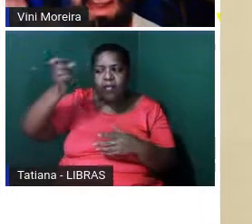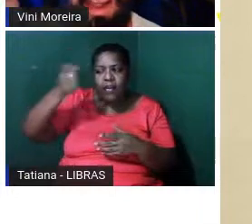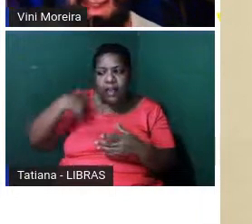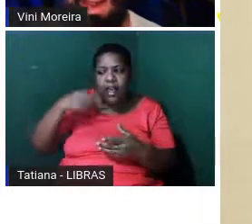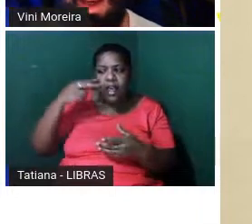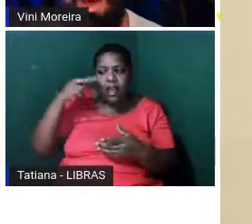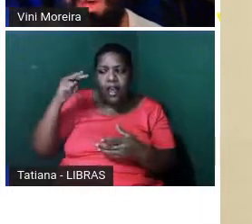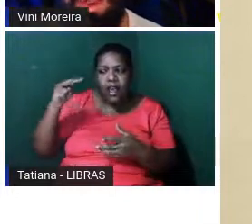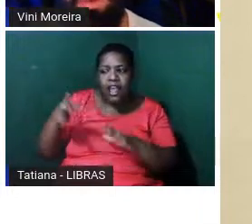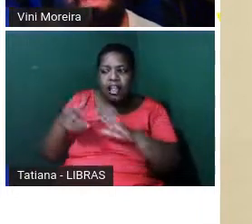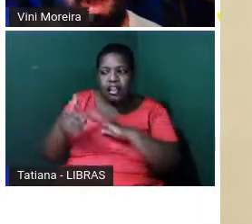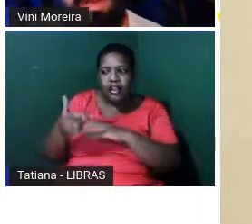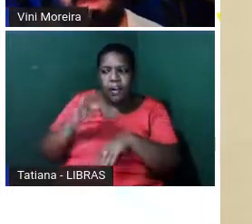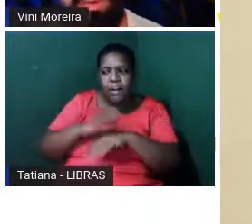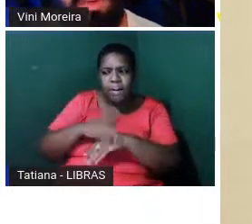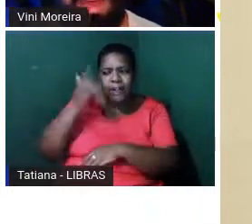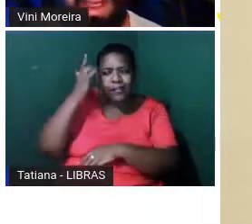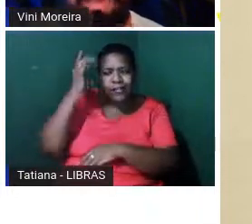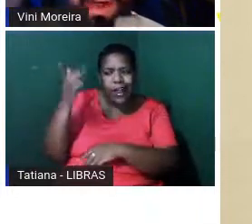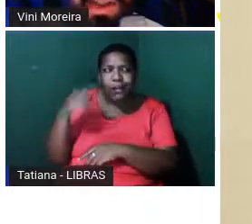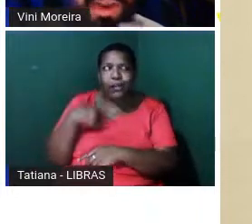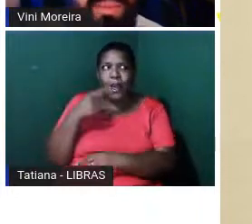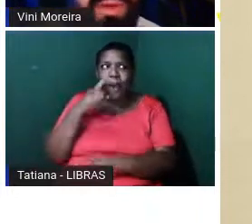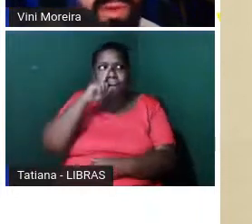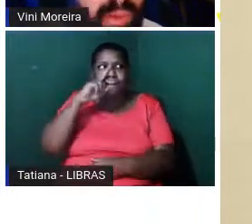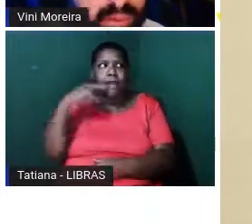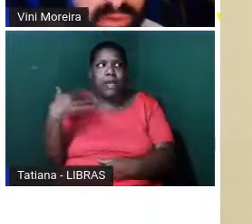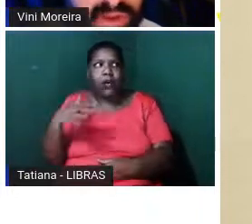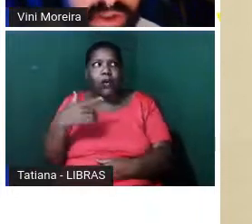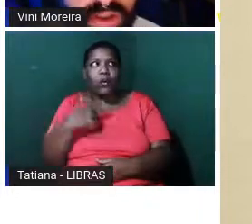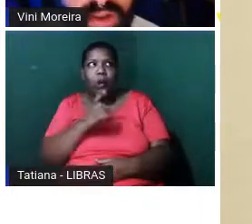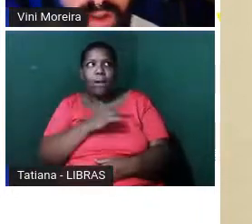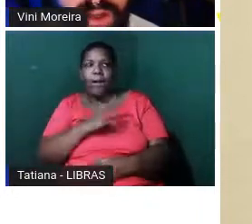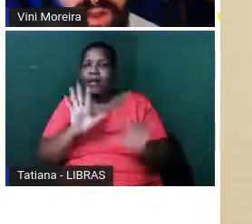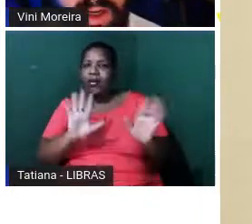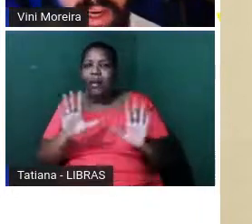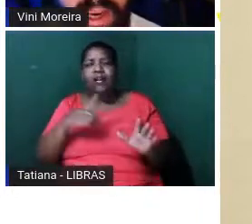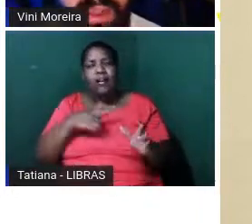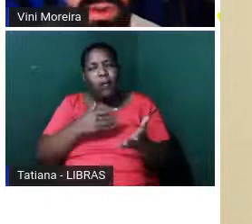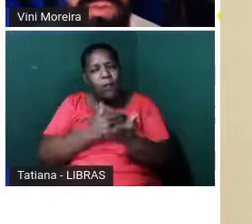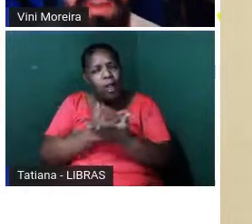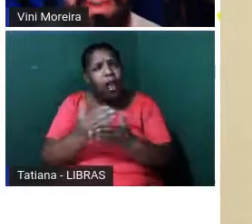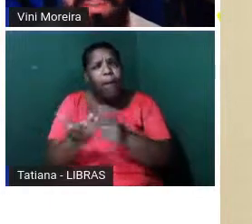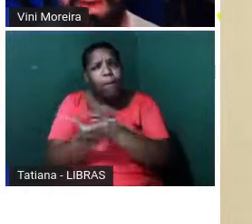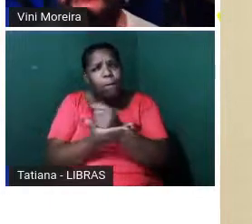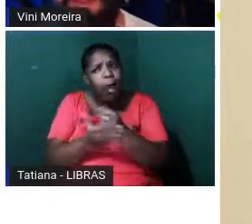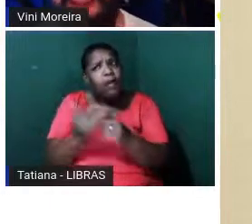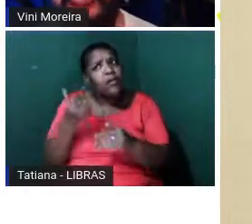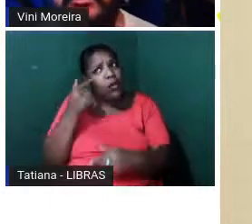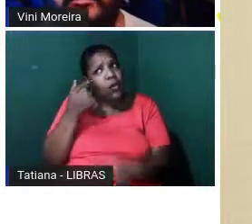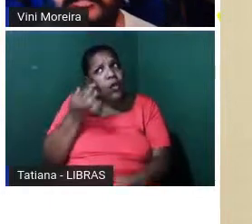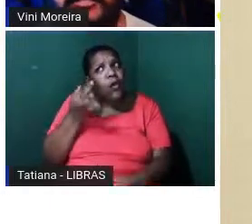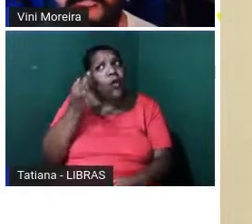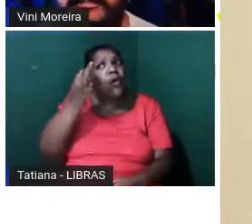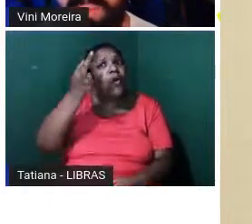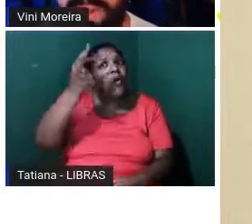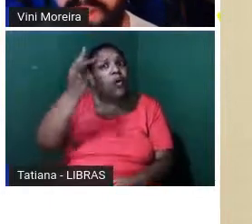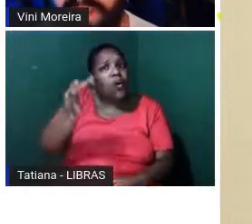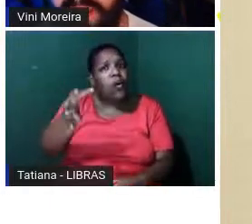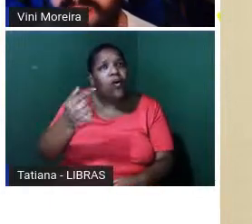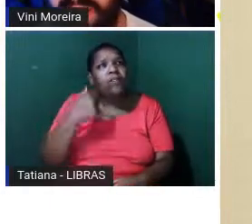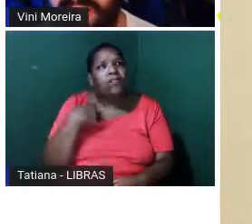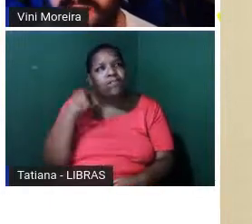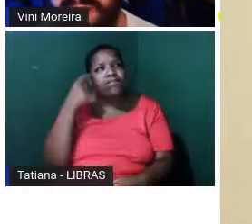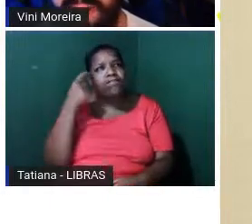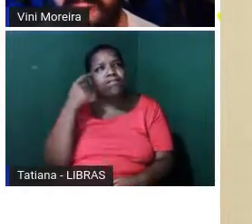começa a ver que o básico consegue levar a gente muito longe a gente começa a se perguntar Ok